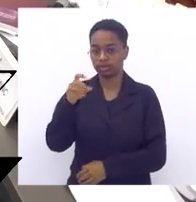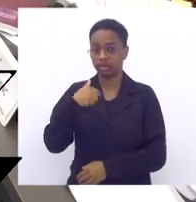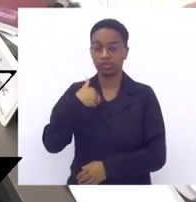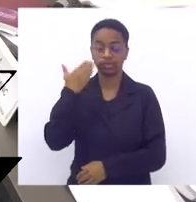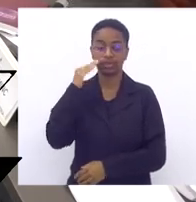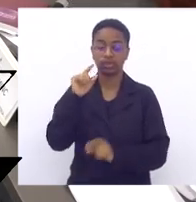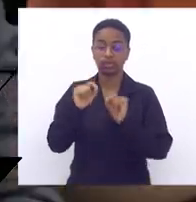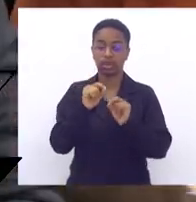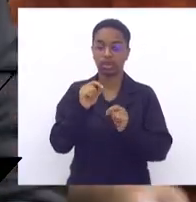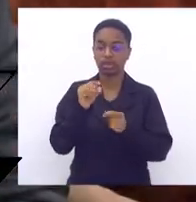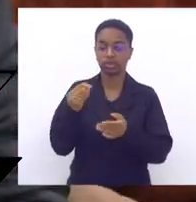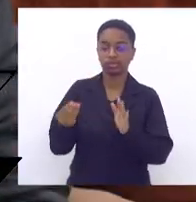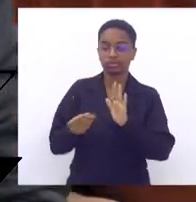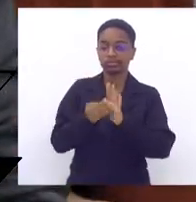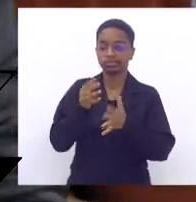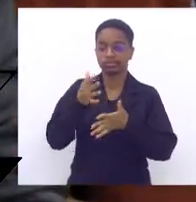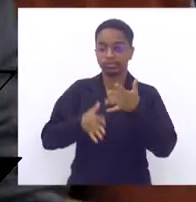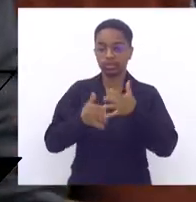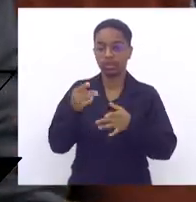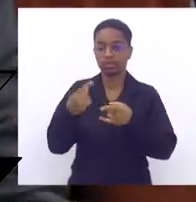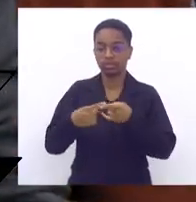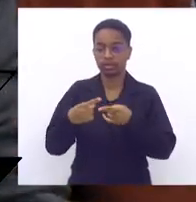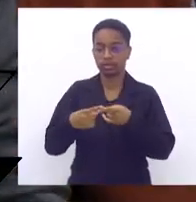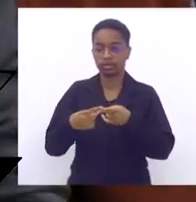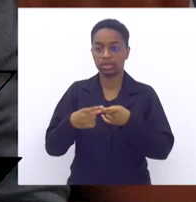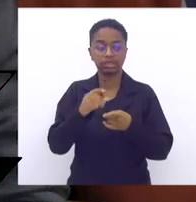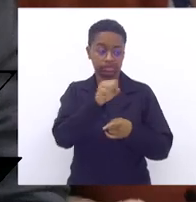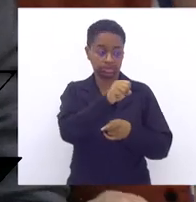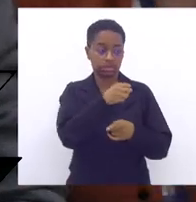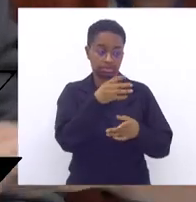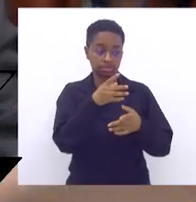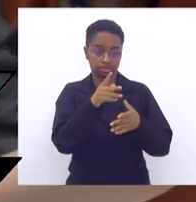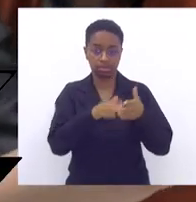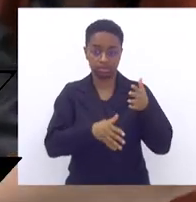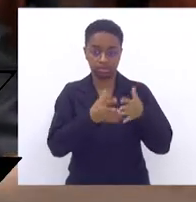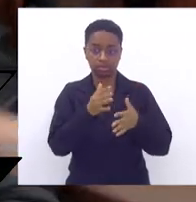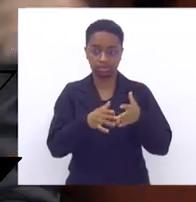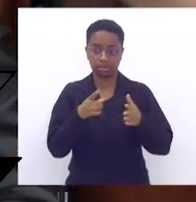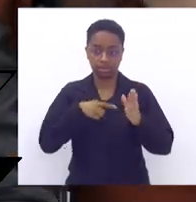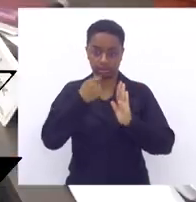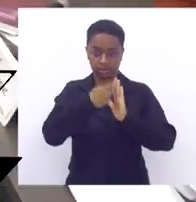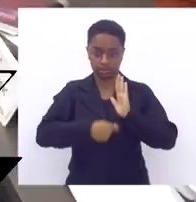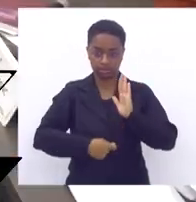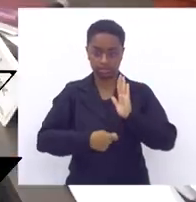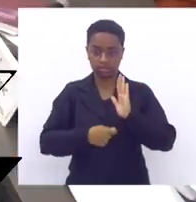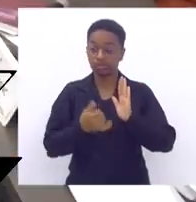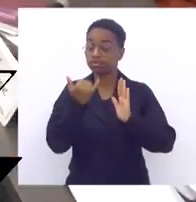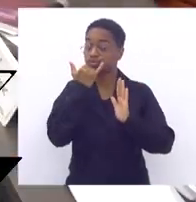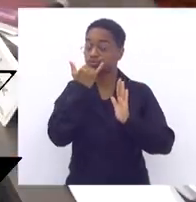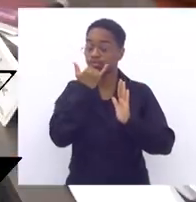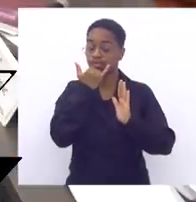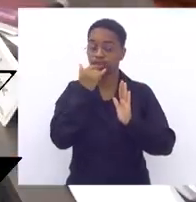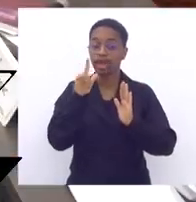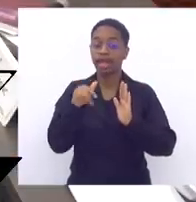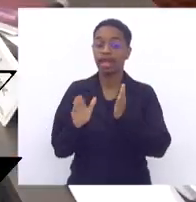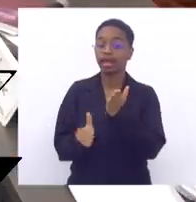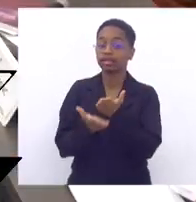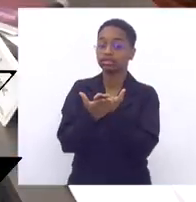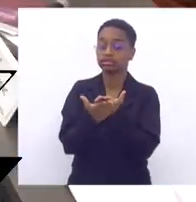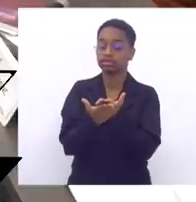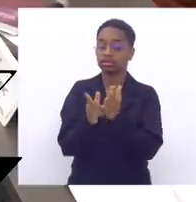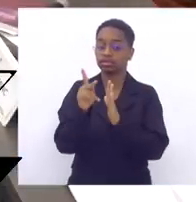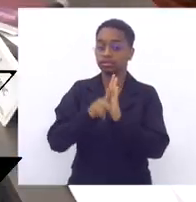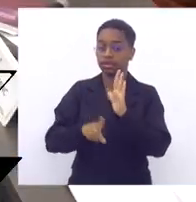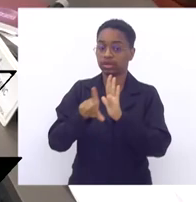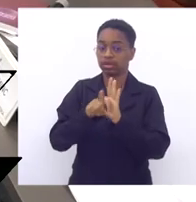pela prejudicabilidade, porque eu tenho um PL que trata... Não, é pela prejudicabilidade, o 85. Está escrito. Aliás, desculpa, é pela anexação a um projeto de lei